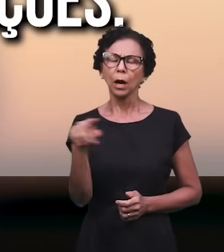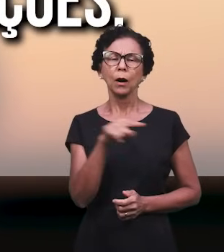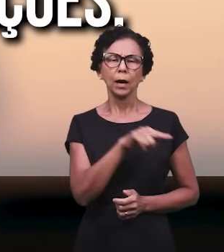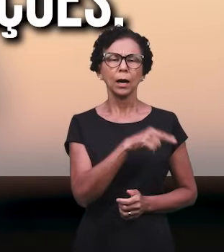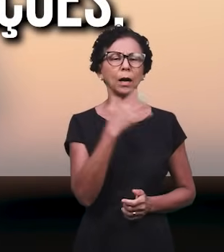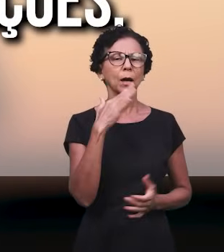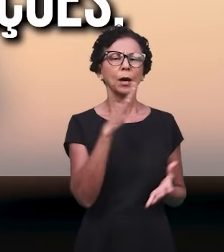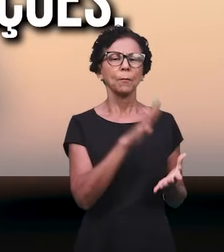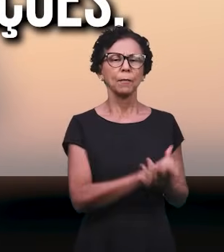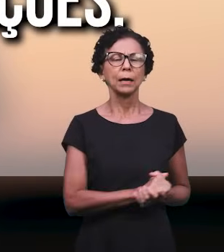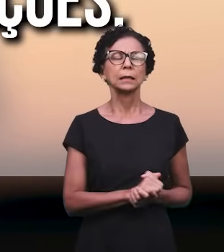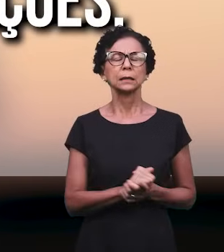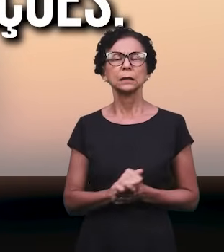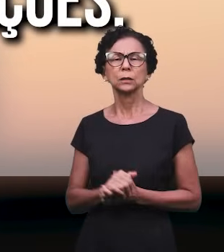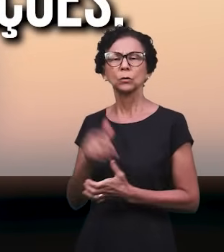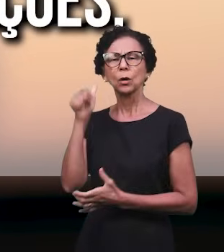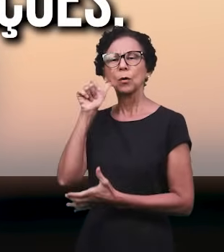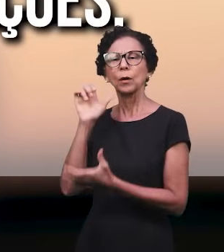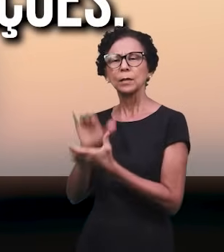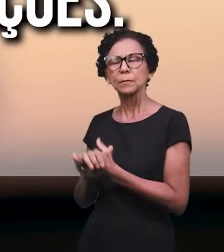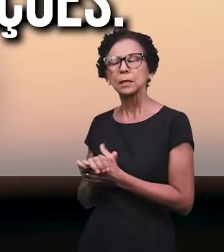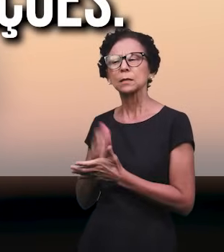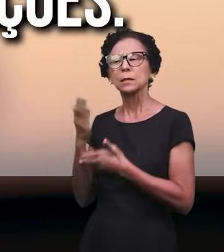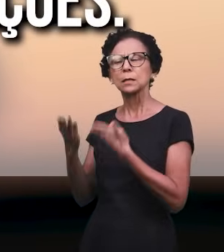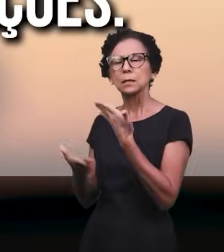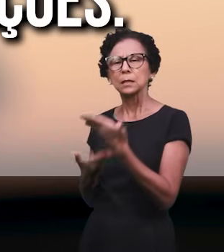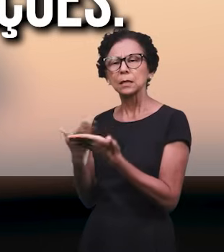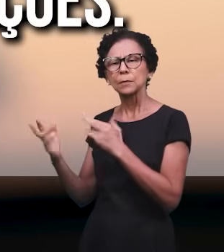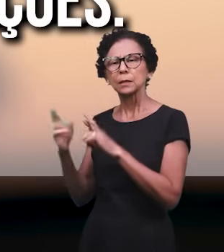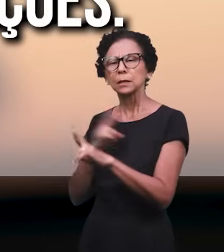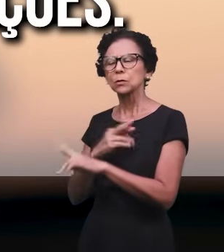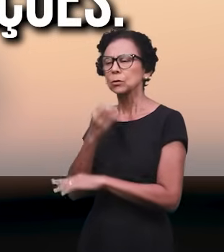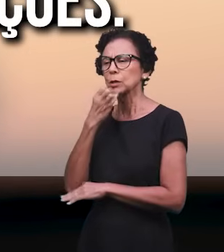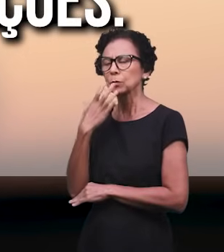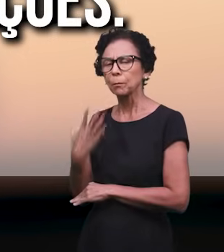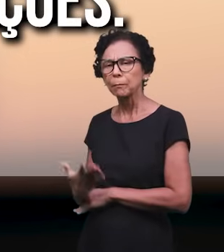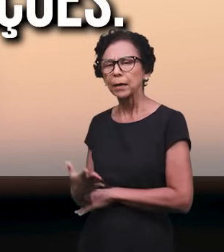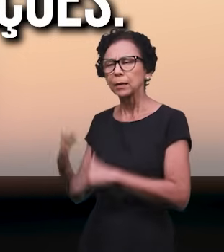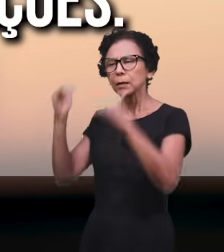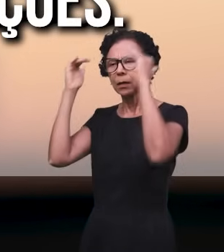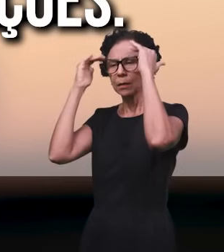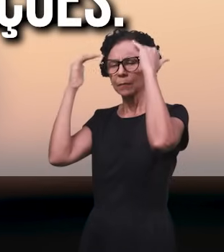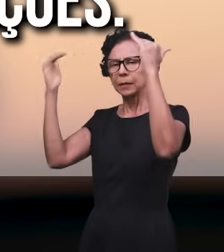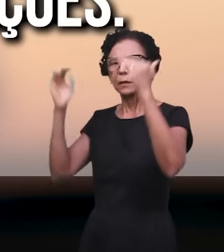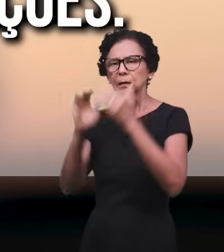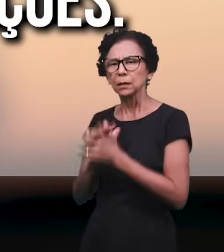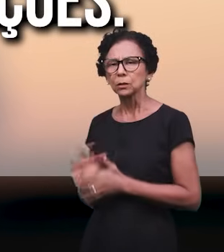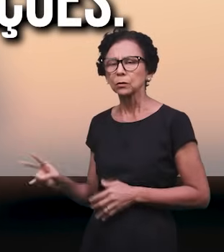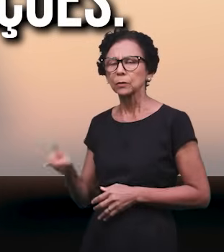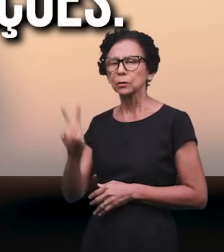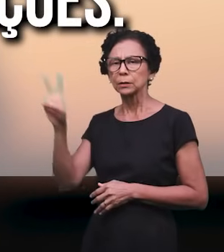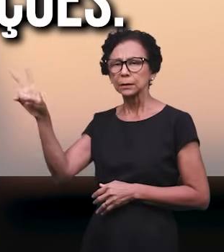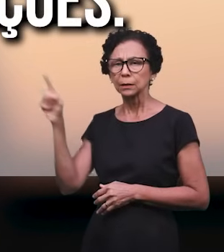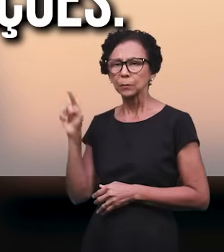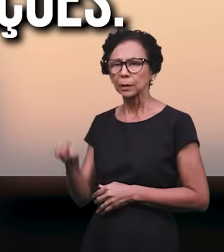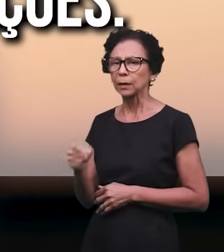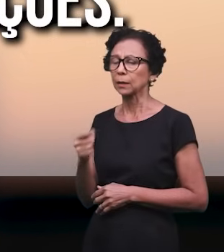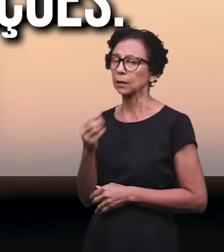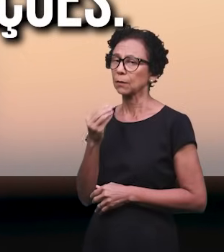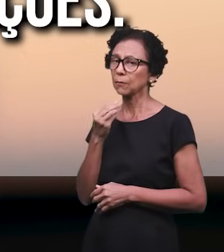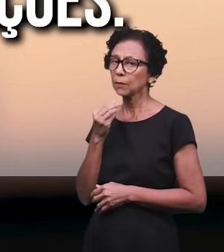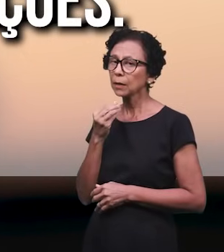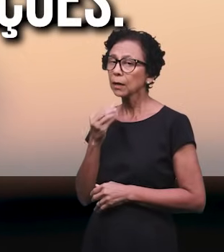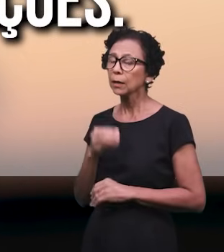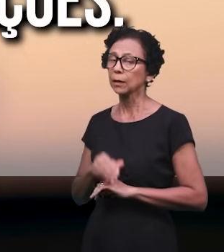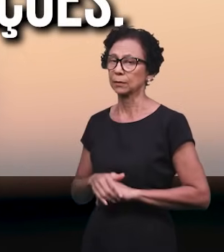citai com ela com entendimento dando honra à mulher como o vaso mais fraco como sendo